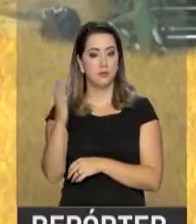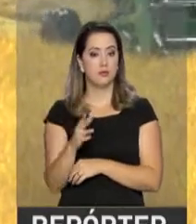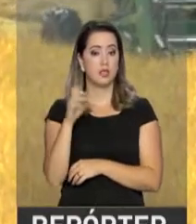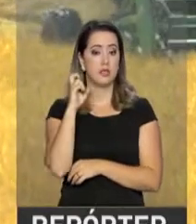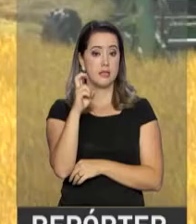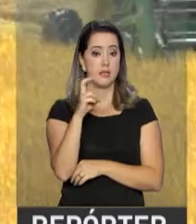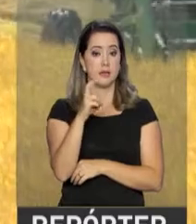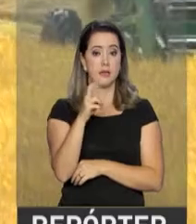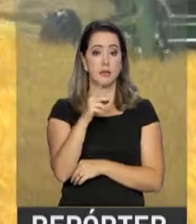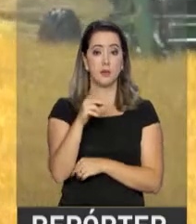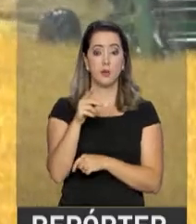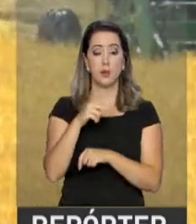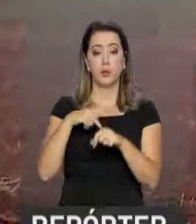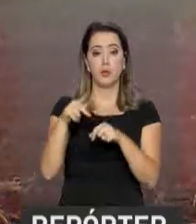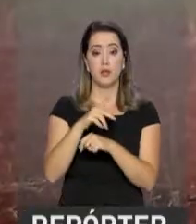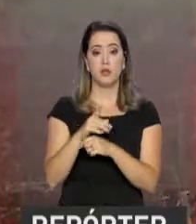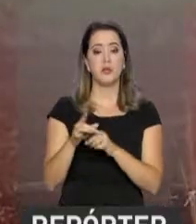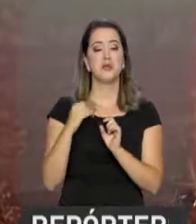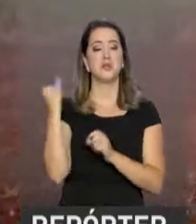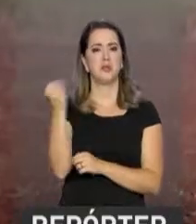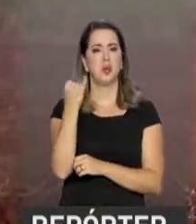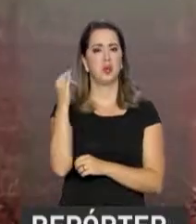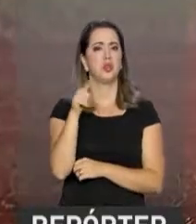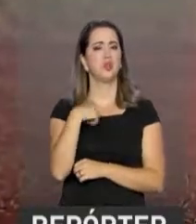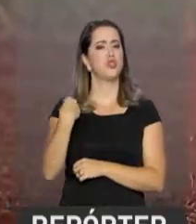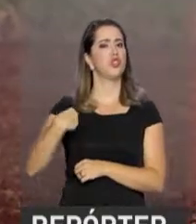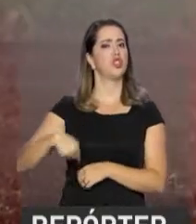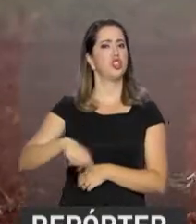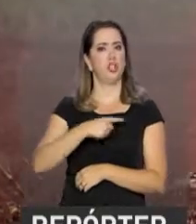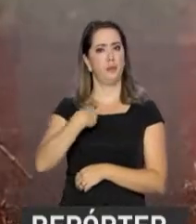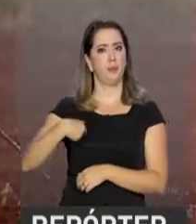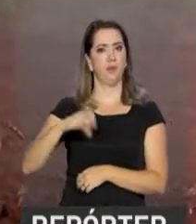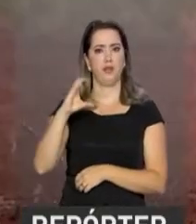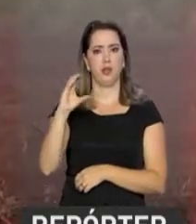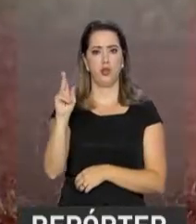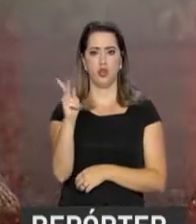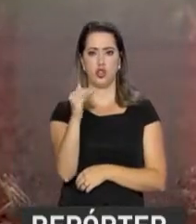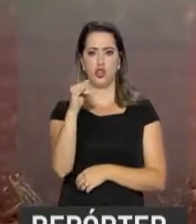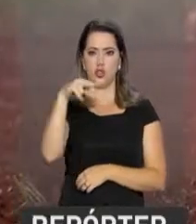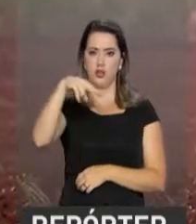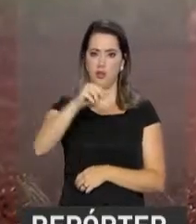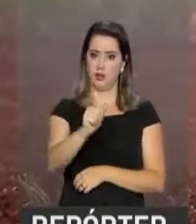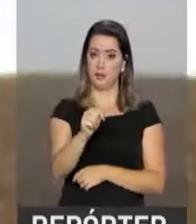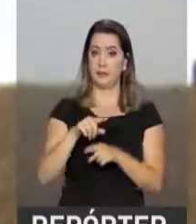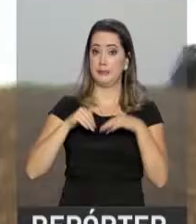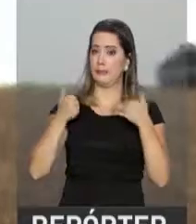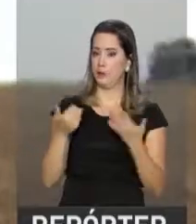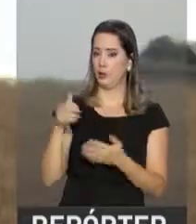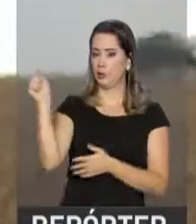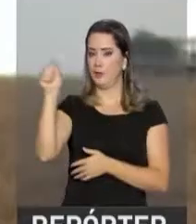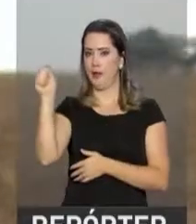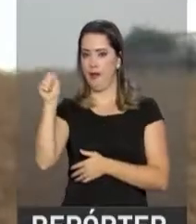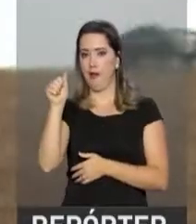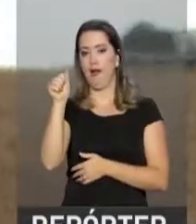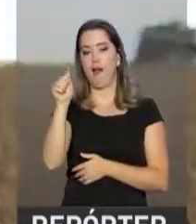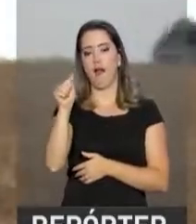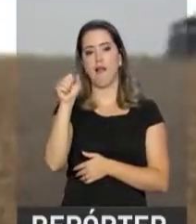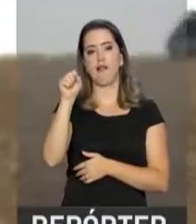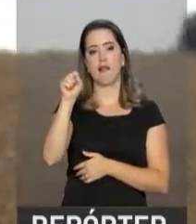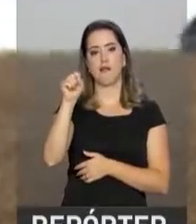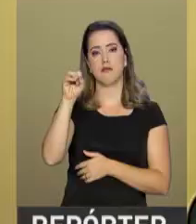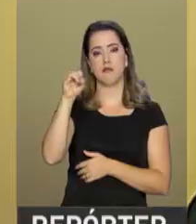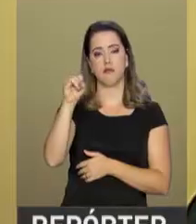com destaque para a china maior parceiro comercial no setor e é na ásia que o governo vai buscar novos